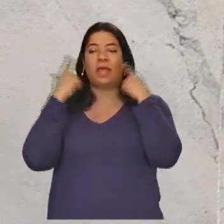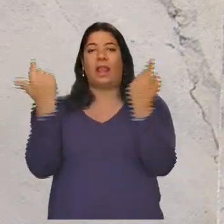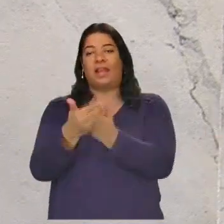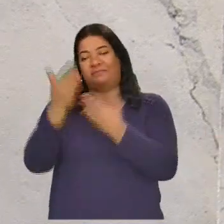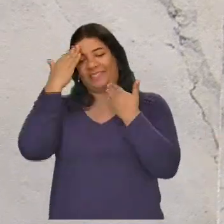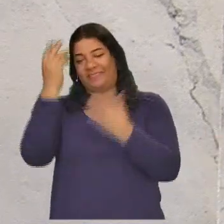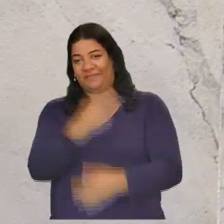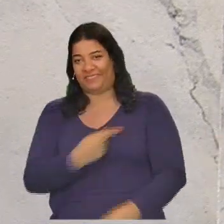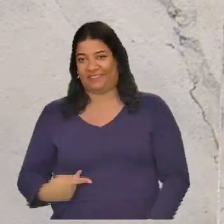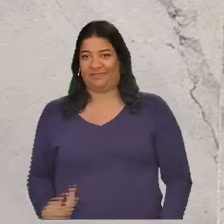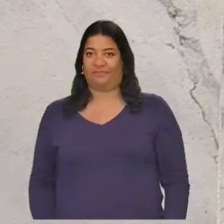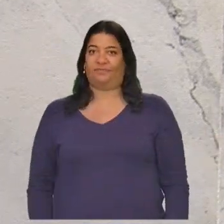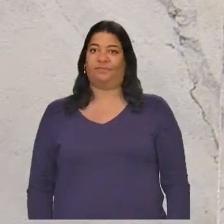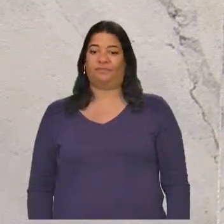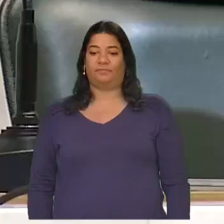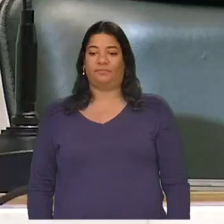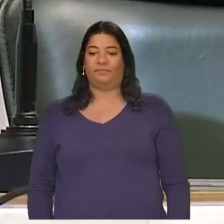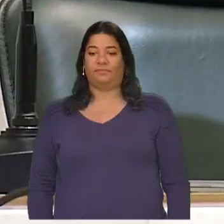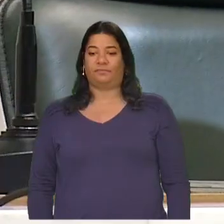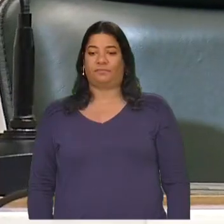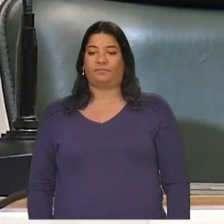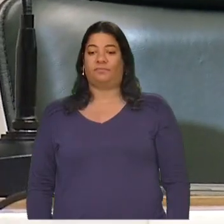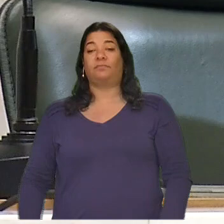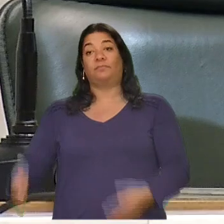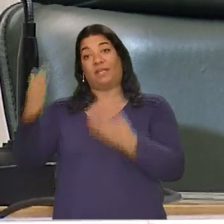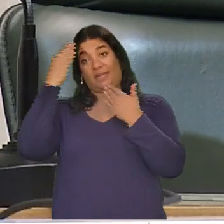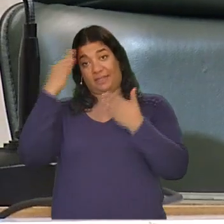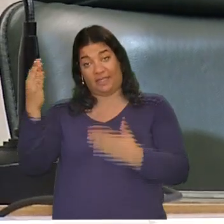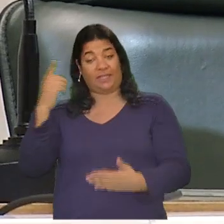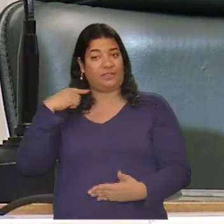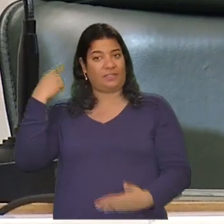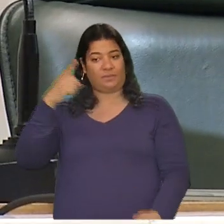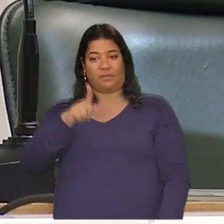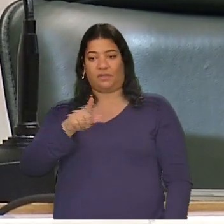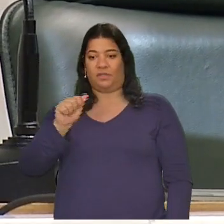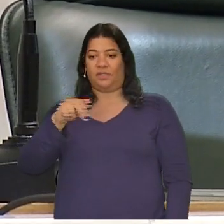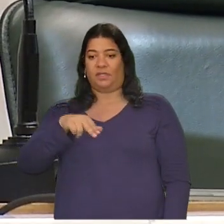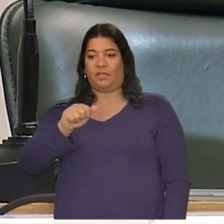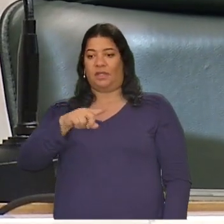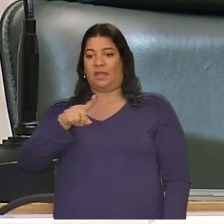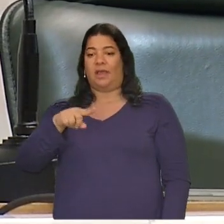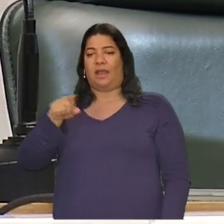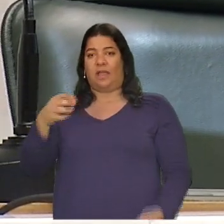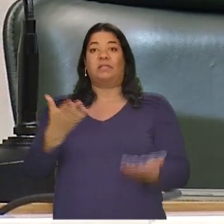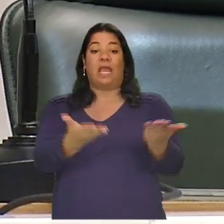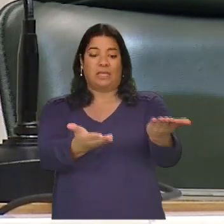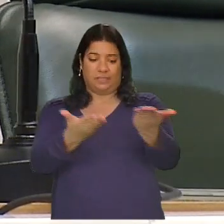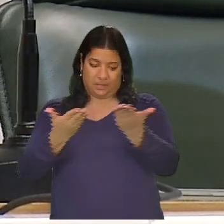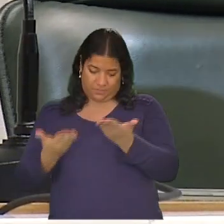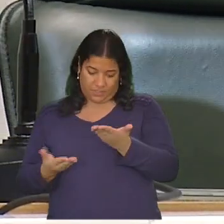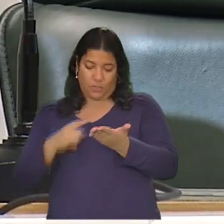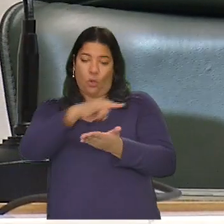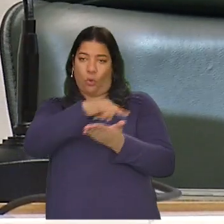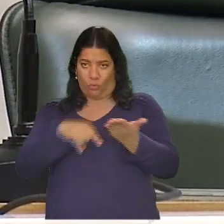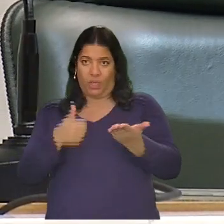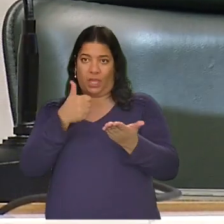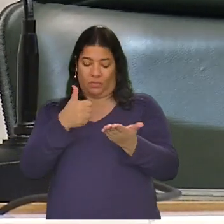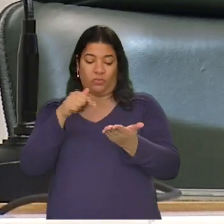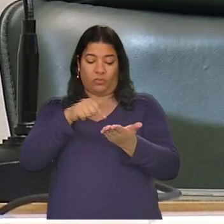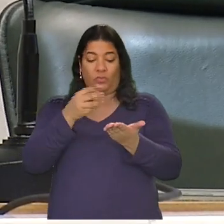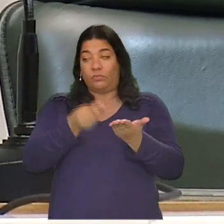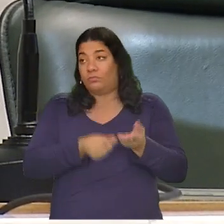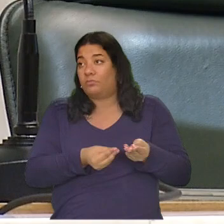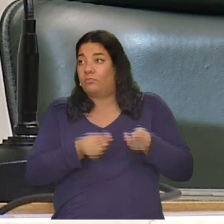obrigado presidente lula disse o deputado giannazi essa presidência recebe os documentos que vossa excelência e os encaminhará a